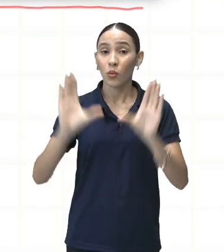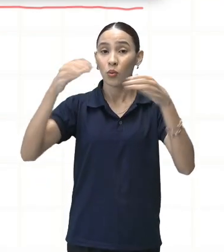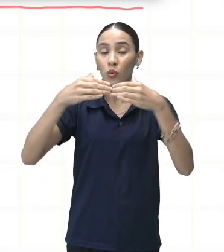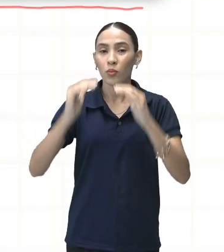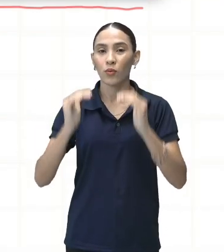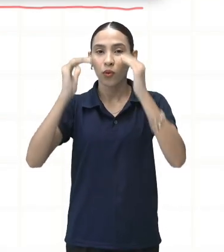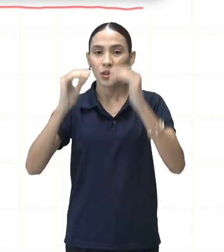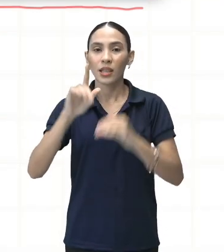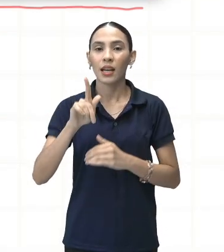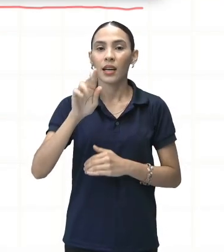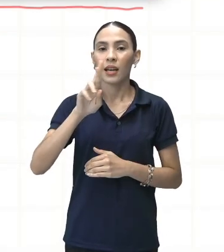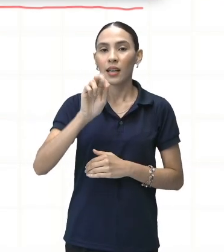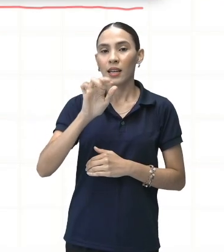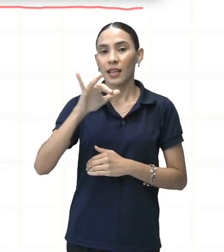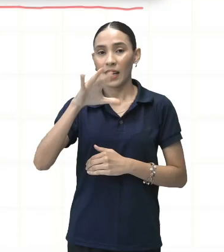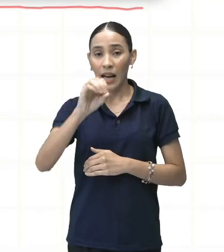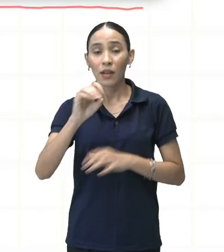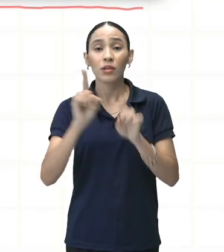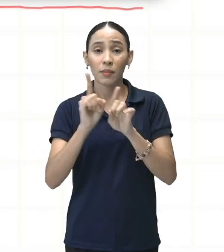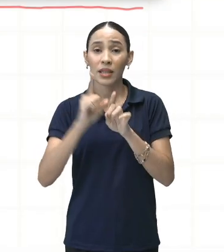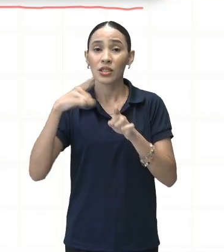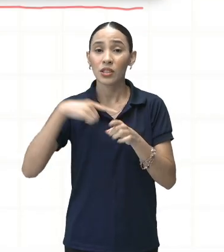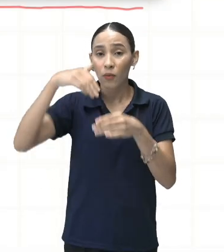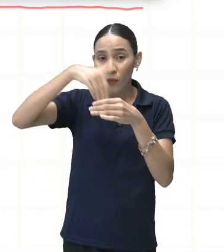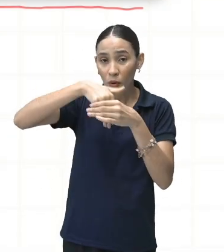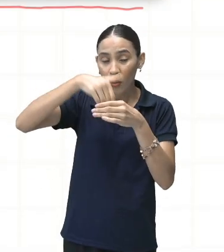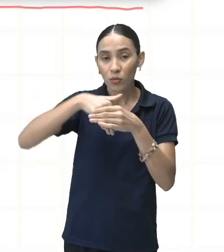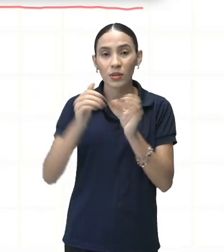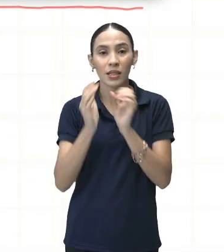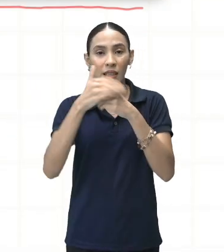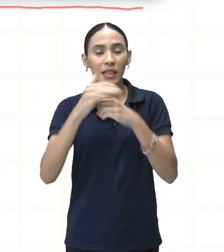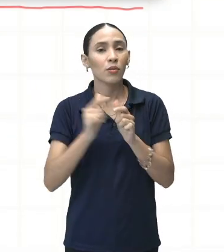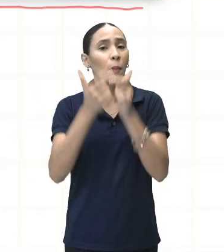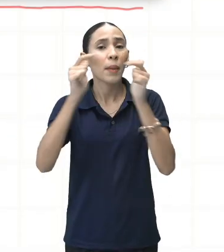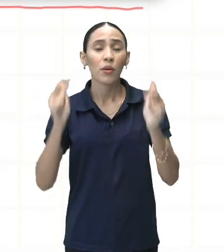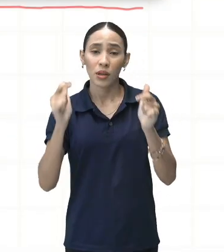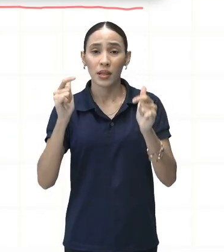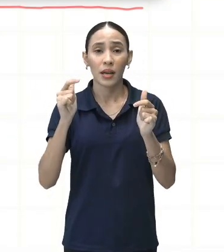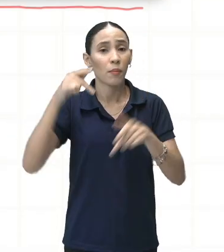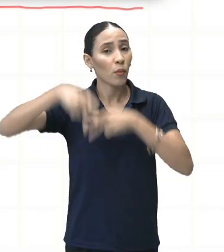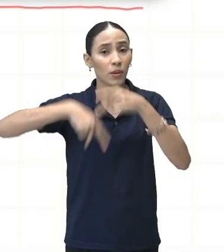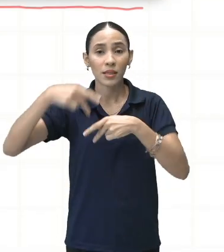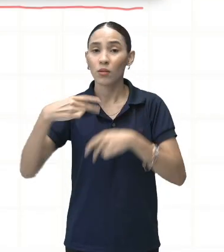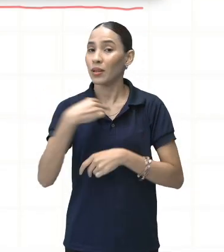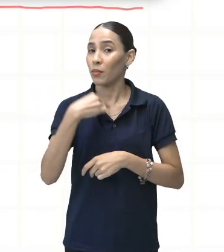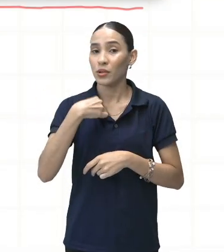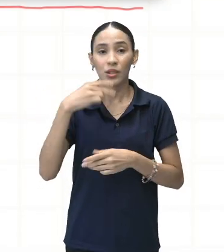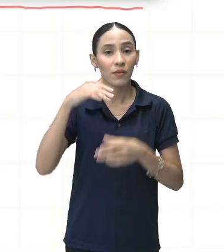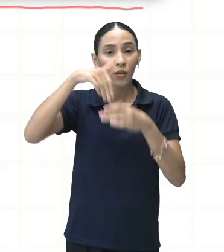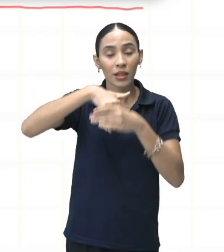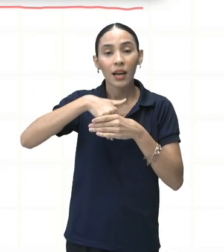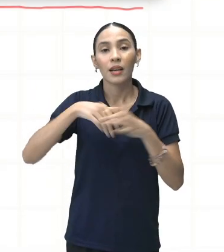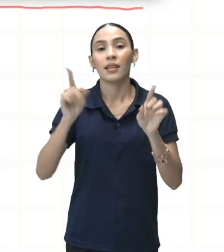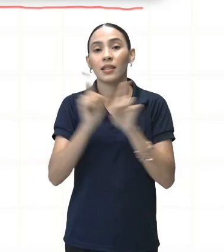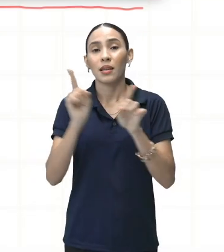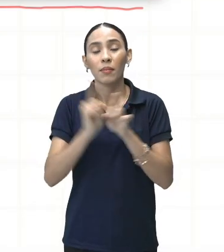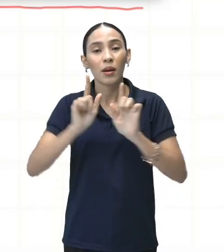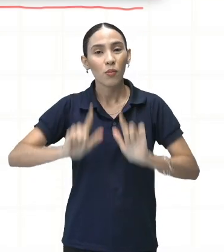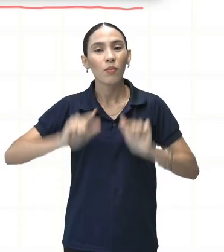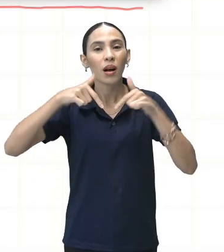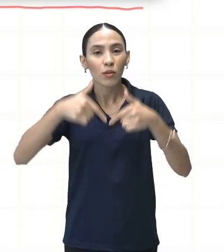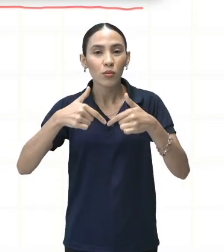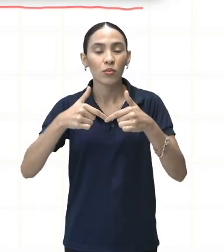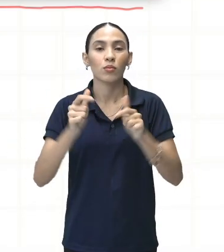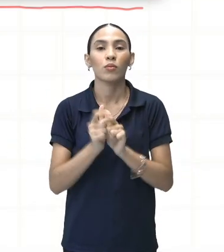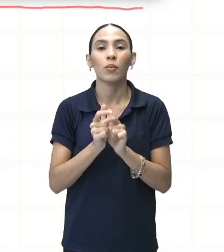agrária. Havia a questão do voto restrito, onde a maioria da população não poderia votar, e também uma luta por